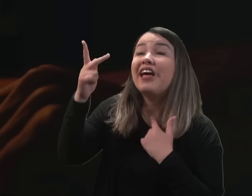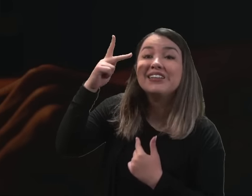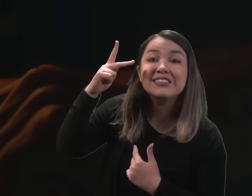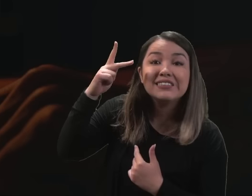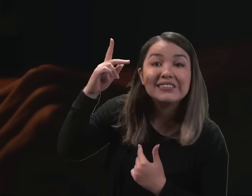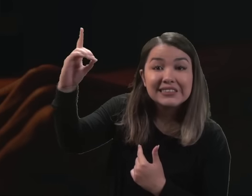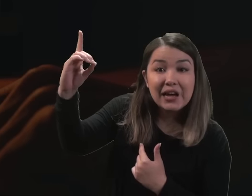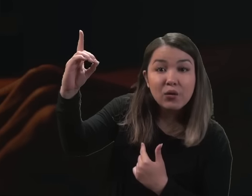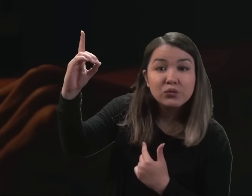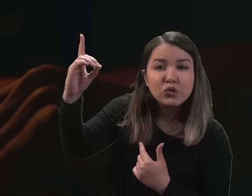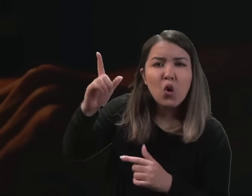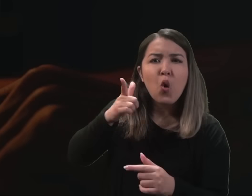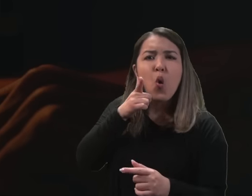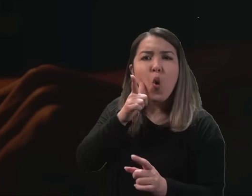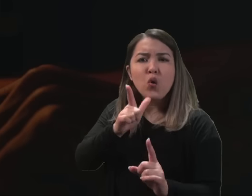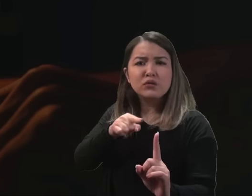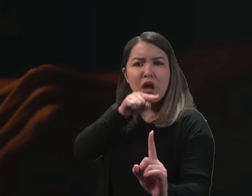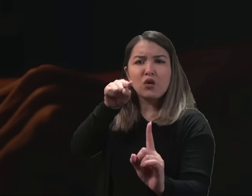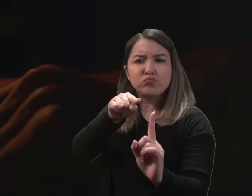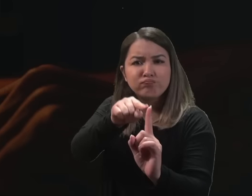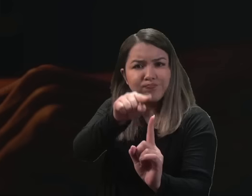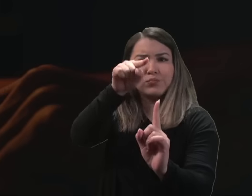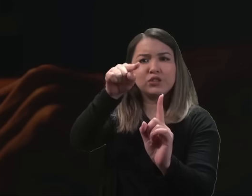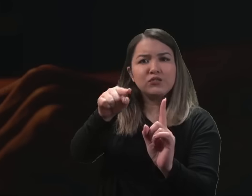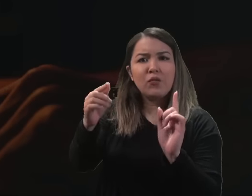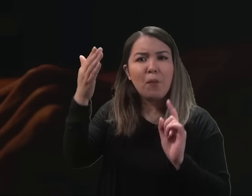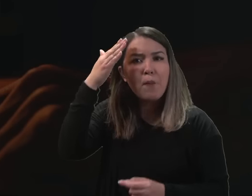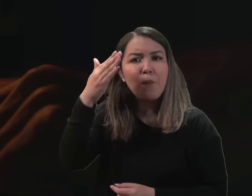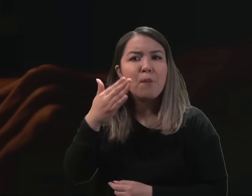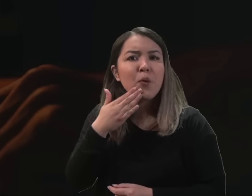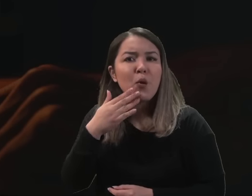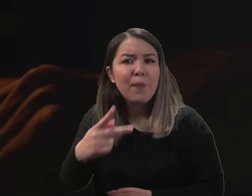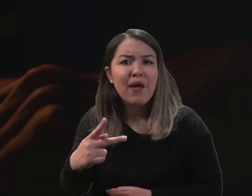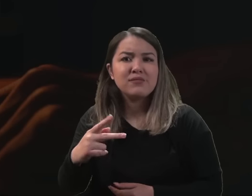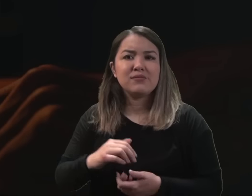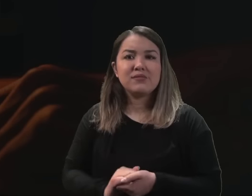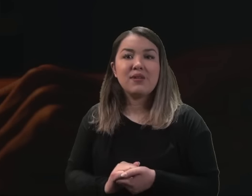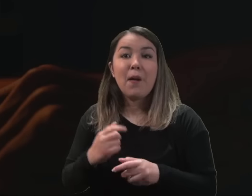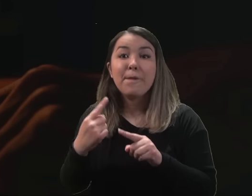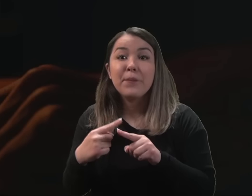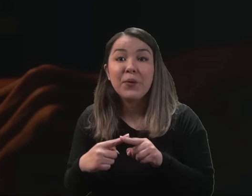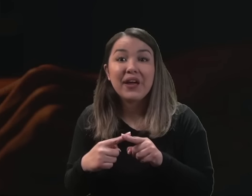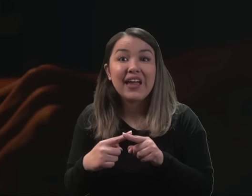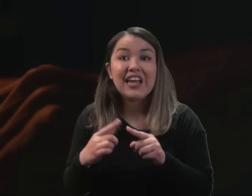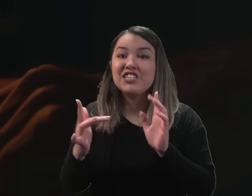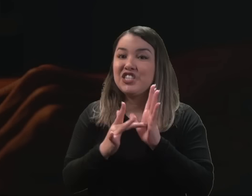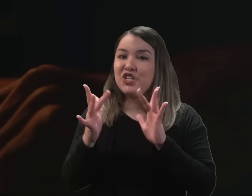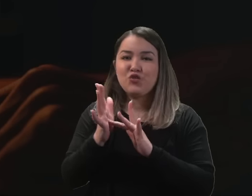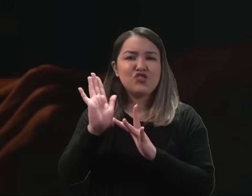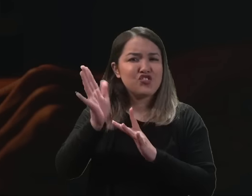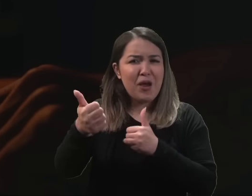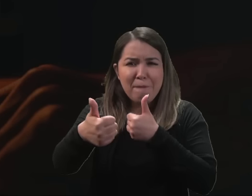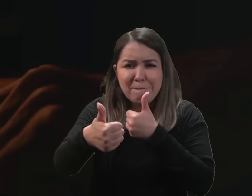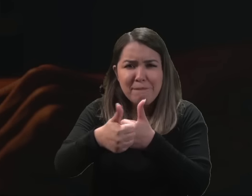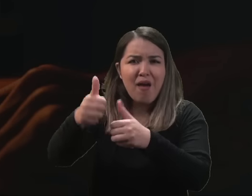promessa, porque ainda dentro de pouco tempo, aquele que vem virá e não irá demorar,